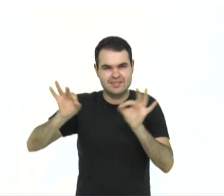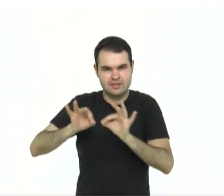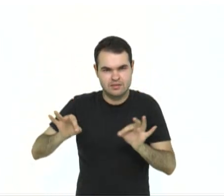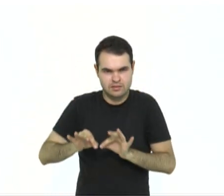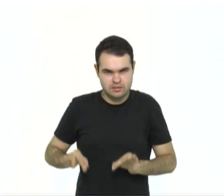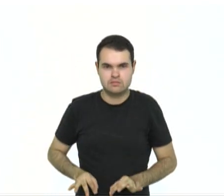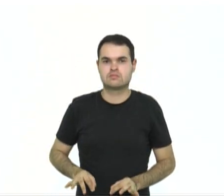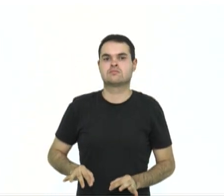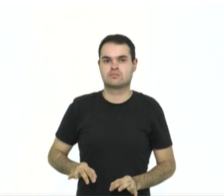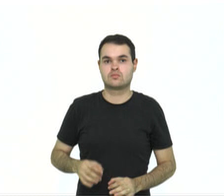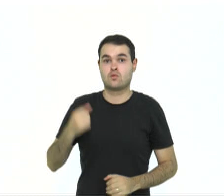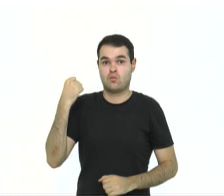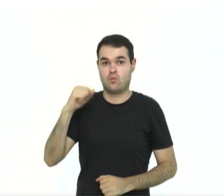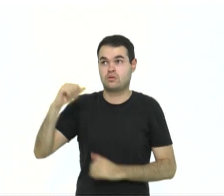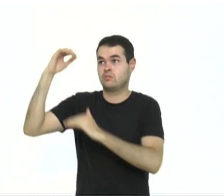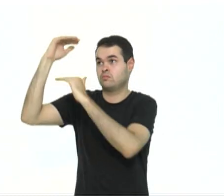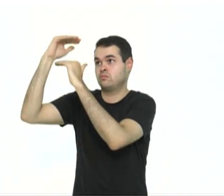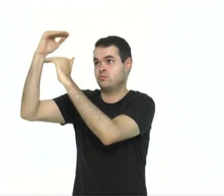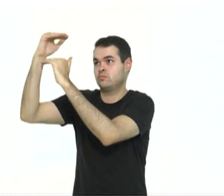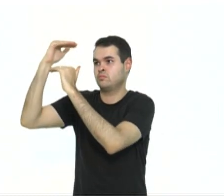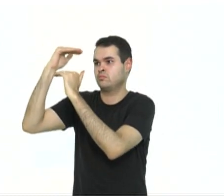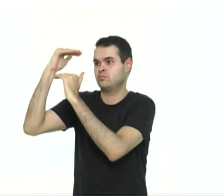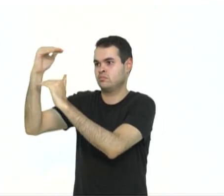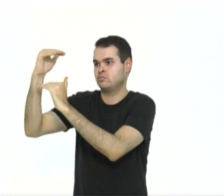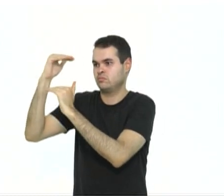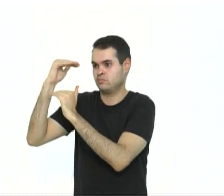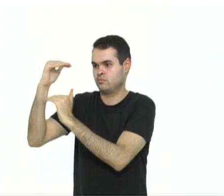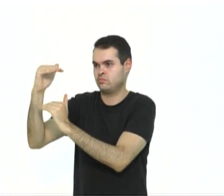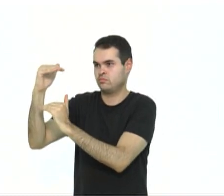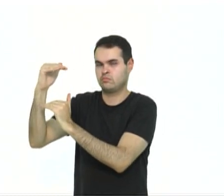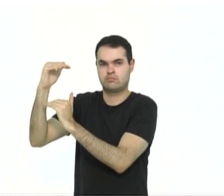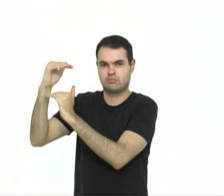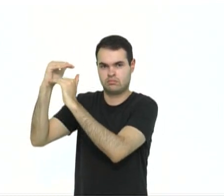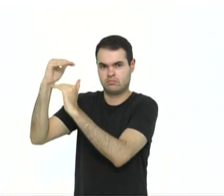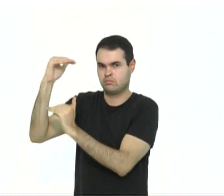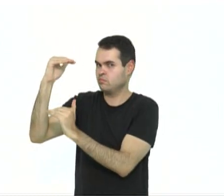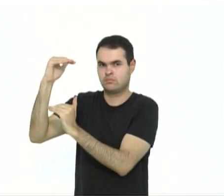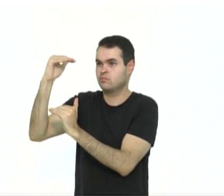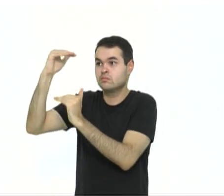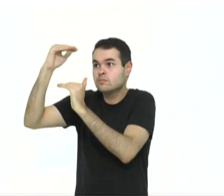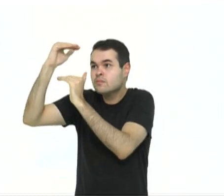né, com 9 linhas, todos eles com a mesma distância,